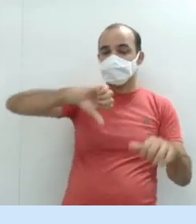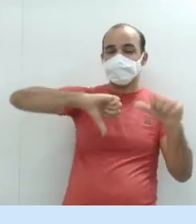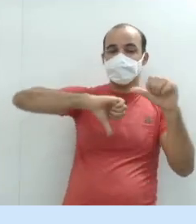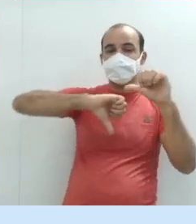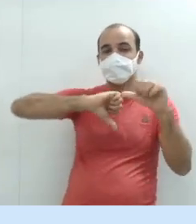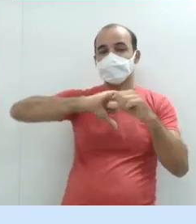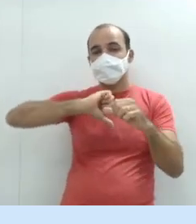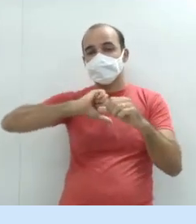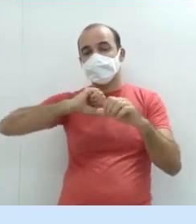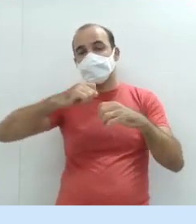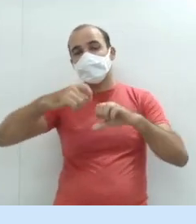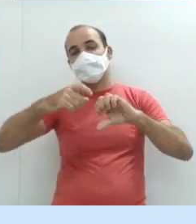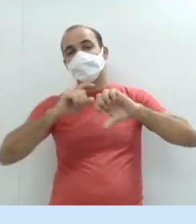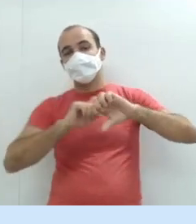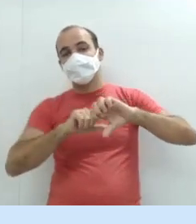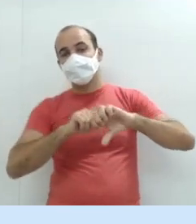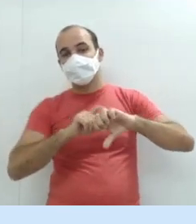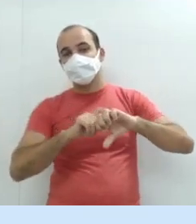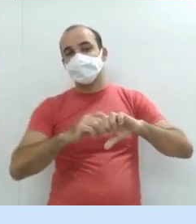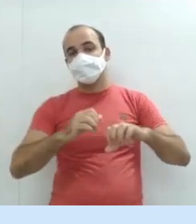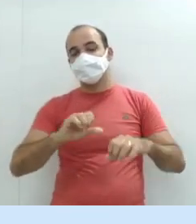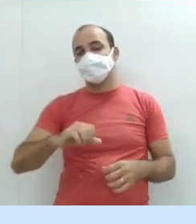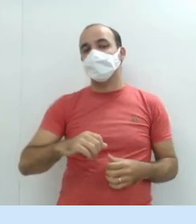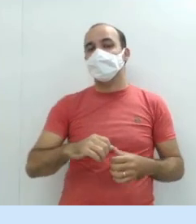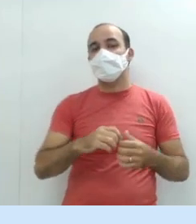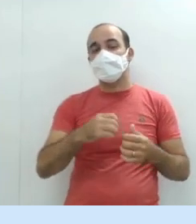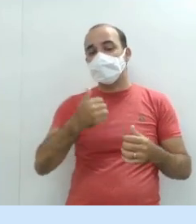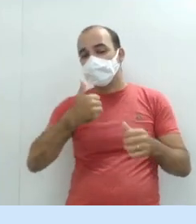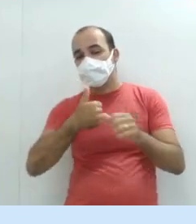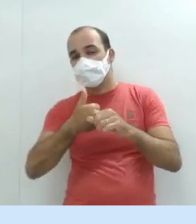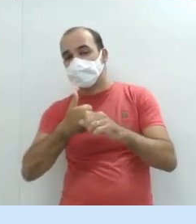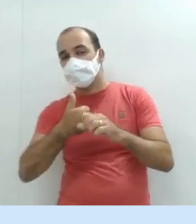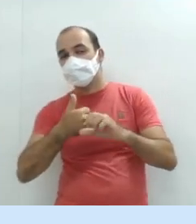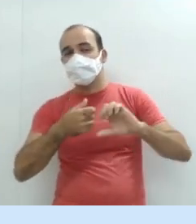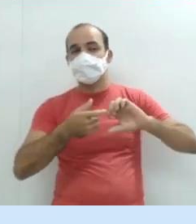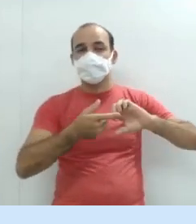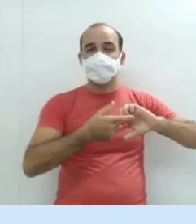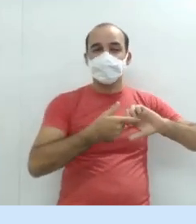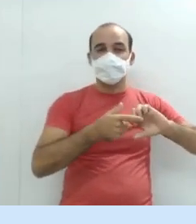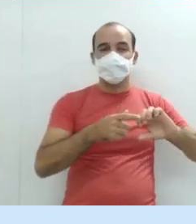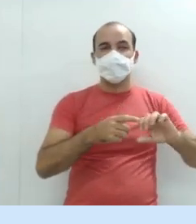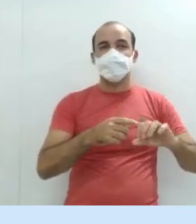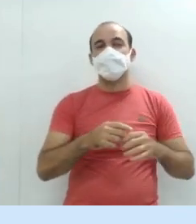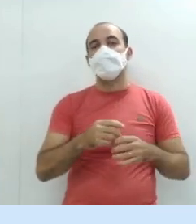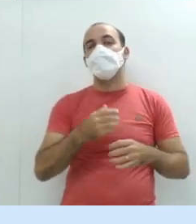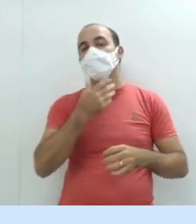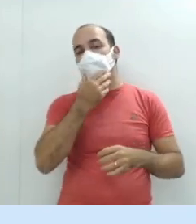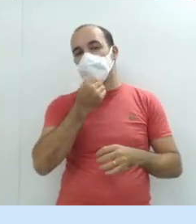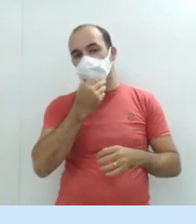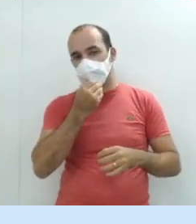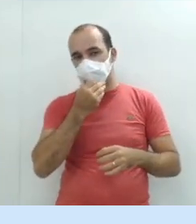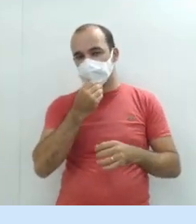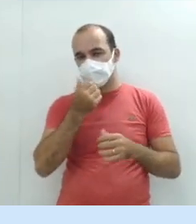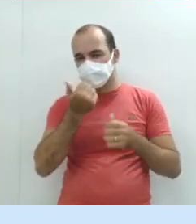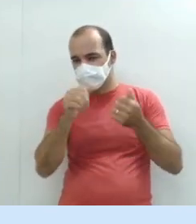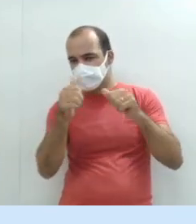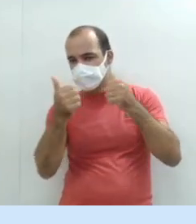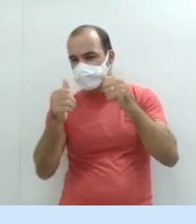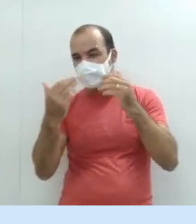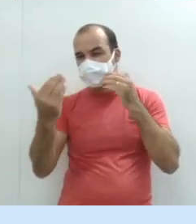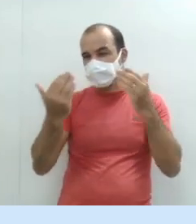olhou? Será que alguém já curtiu o que eu postei? Lipovetsky, ao